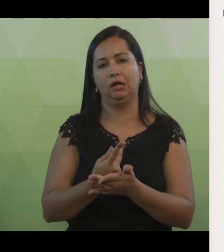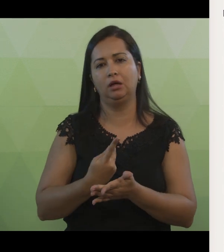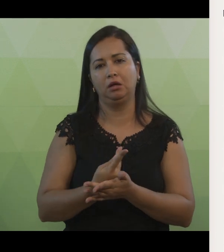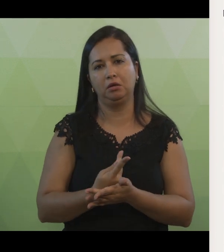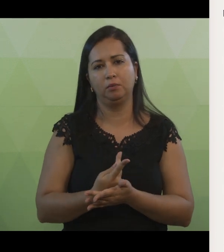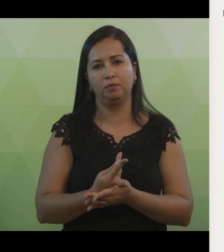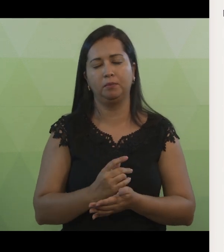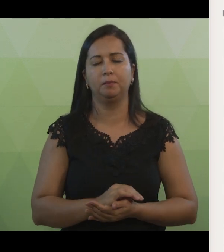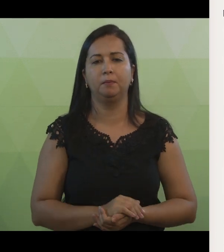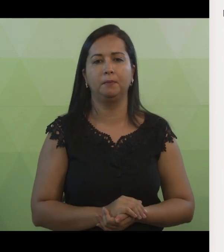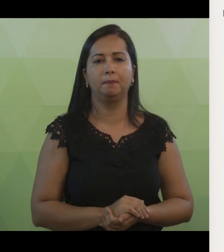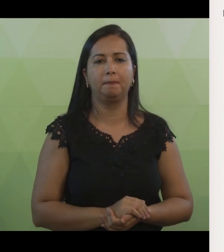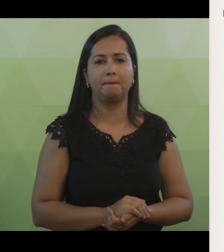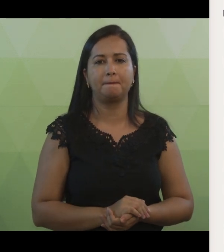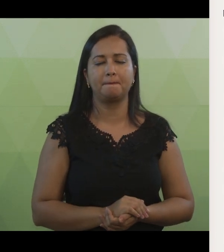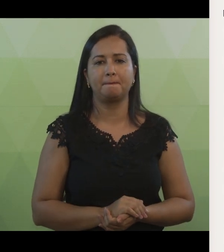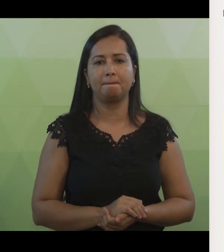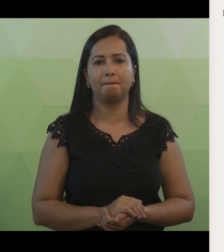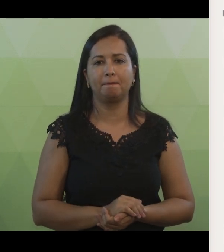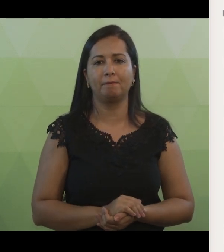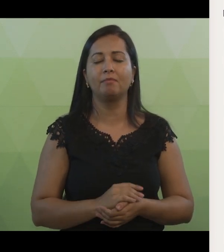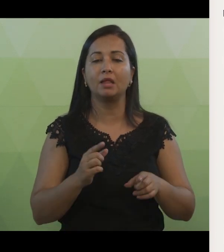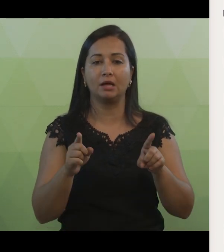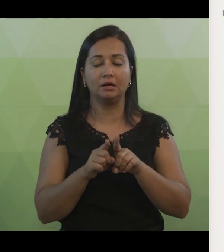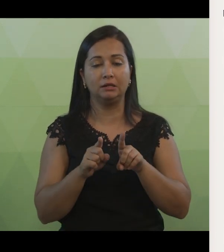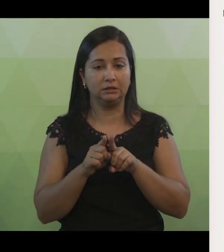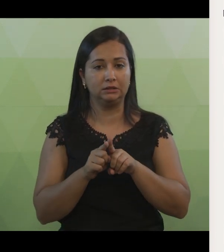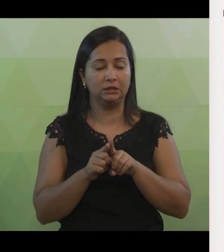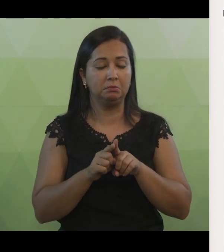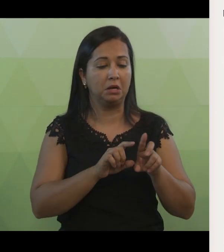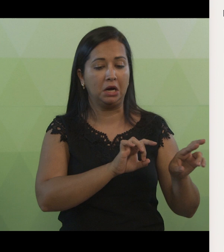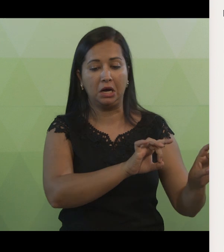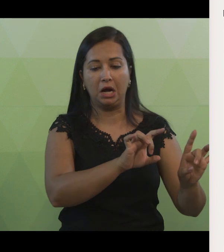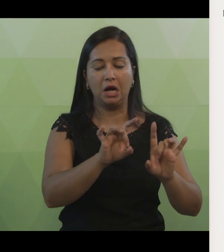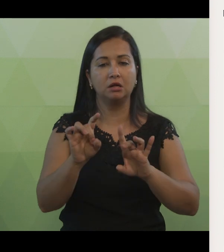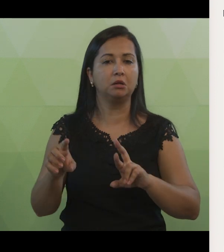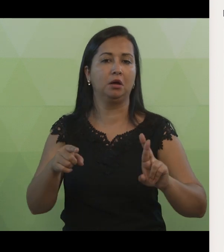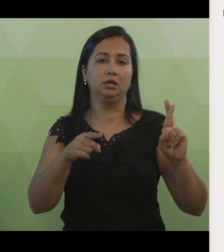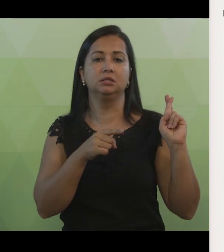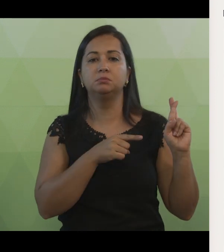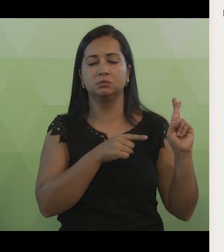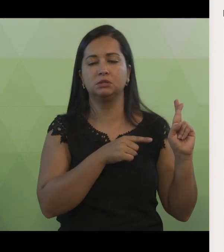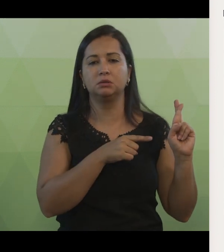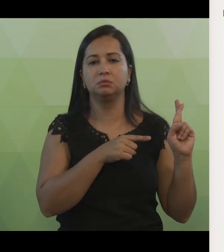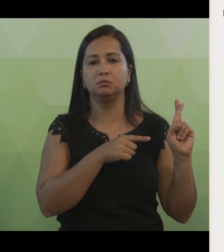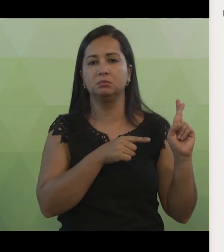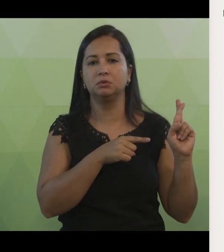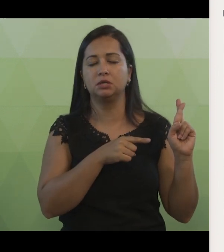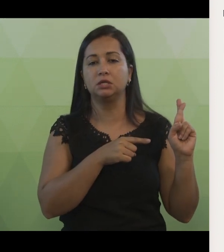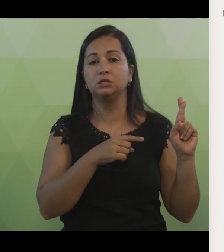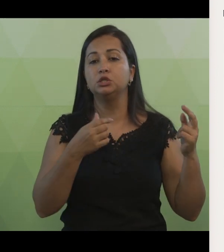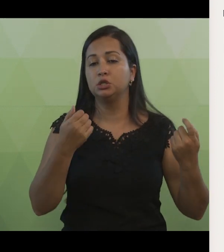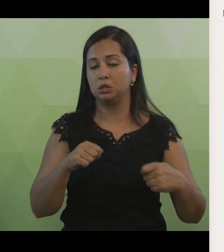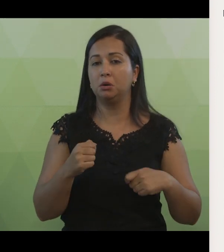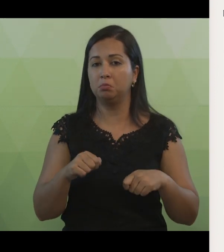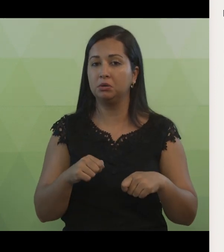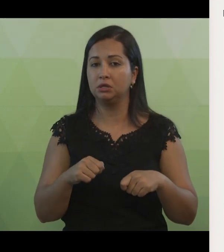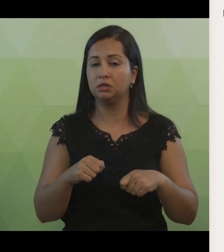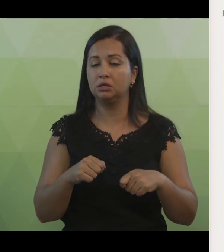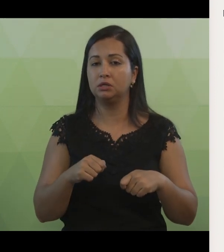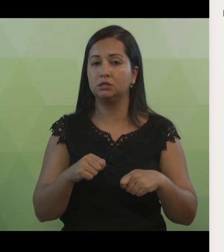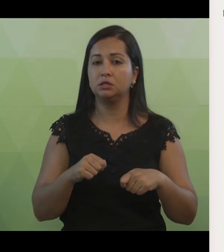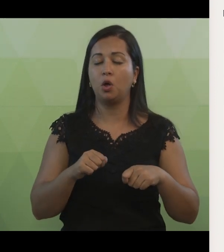houver. A revisão dos papéis de trabalho. As atividades realizadas pelos auditores devem ser revisadas pelos